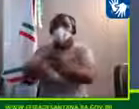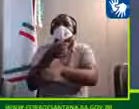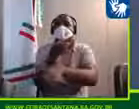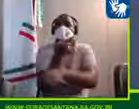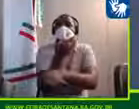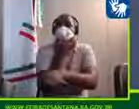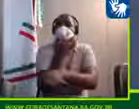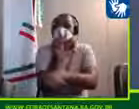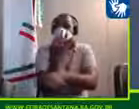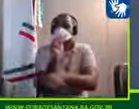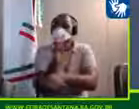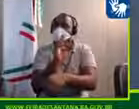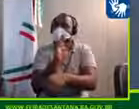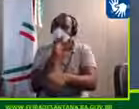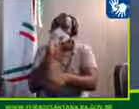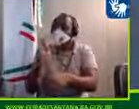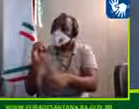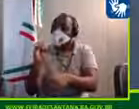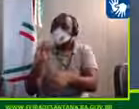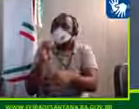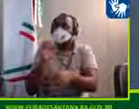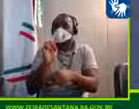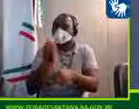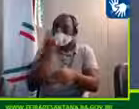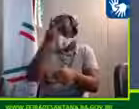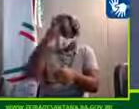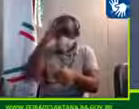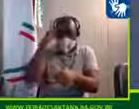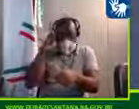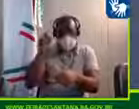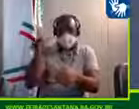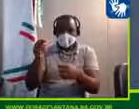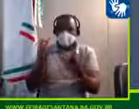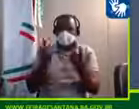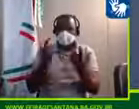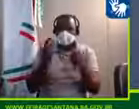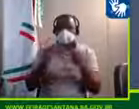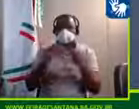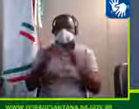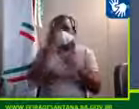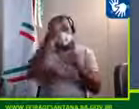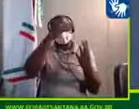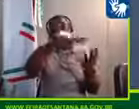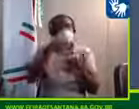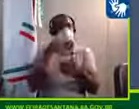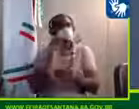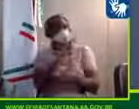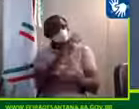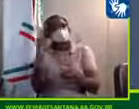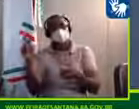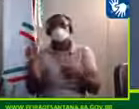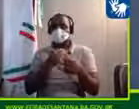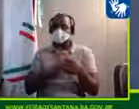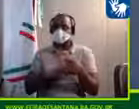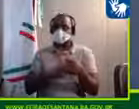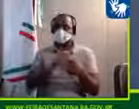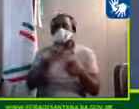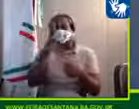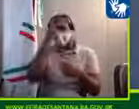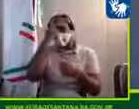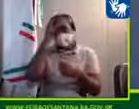habitantes, 614 mil pessoas, do ponto de vista global, expostas. A não ser aquelas pessoas que se